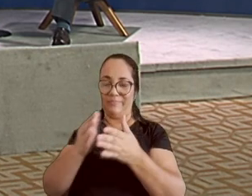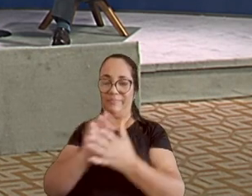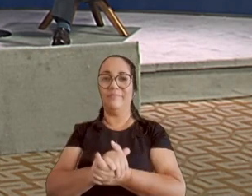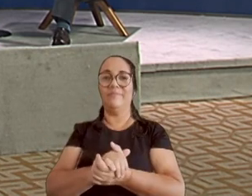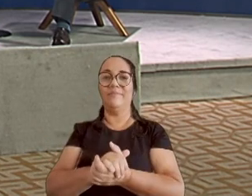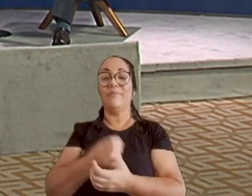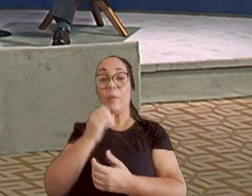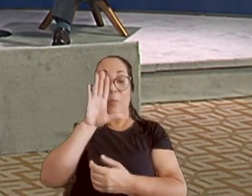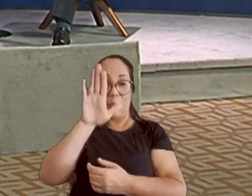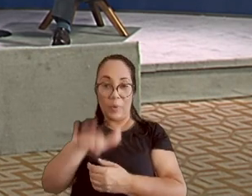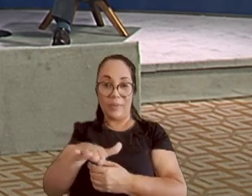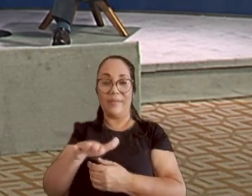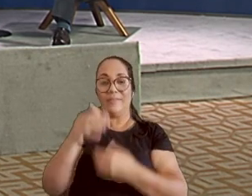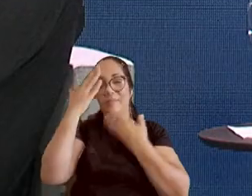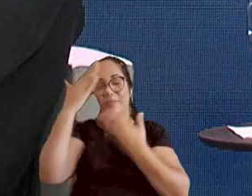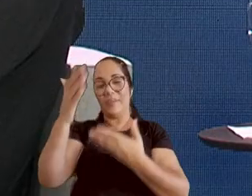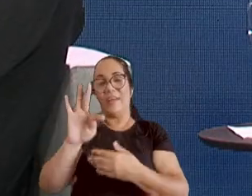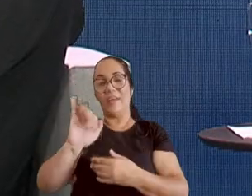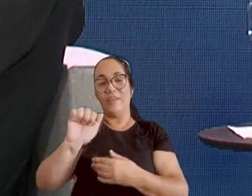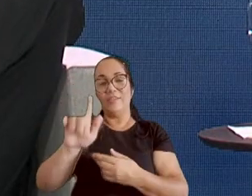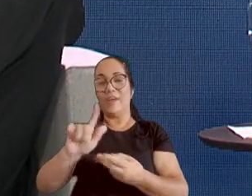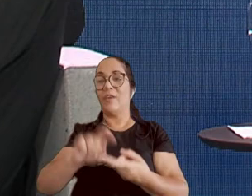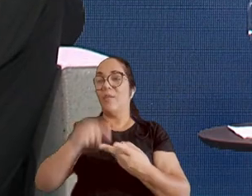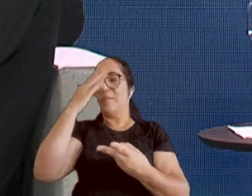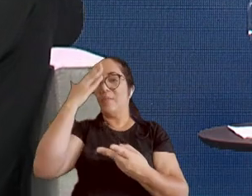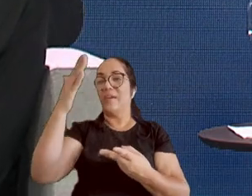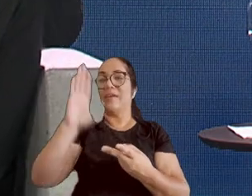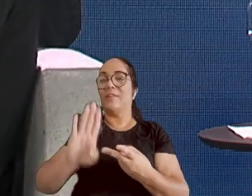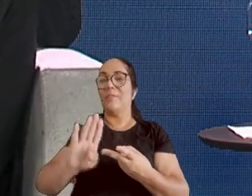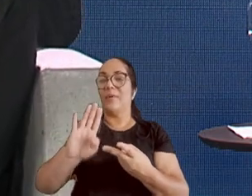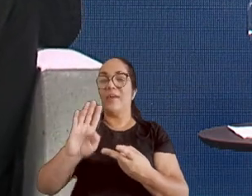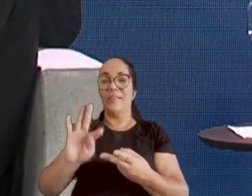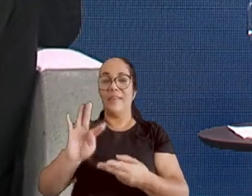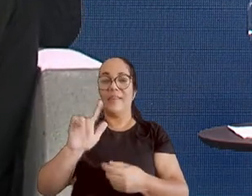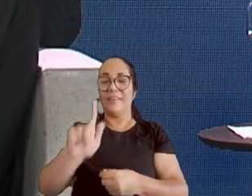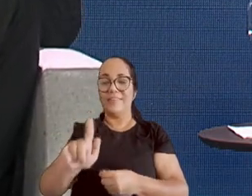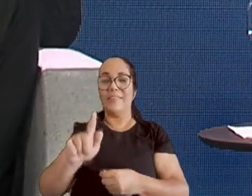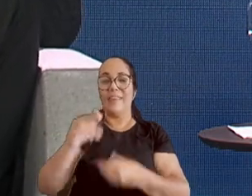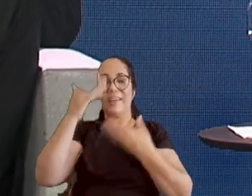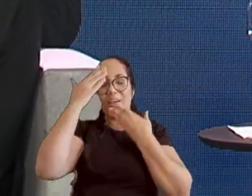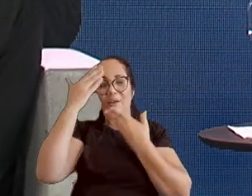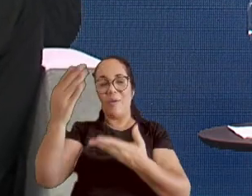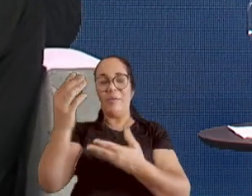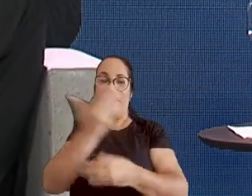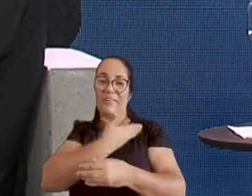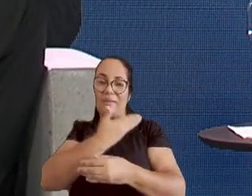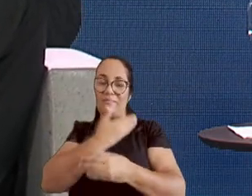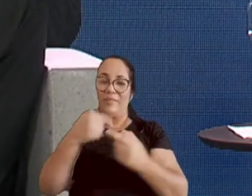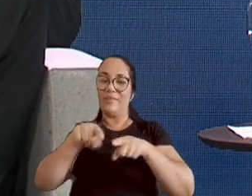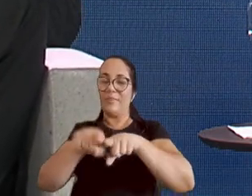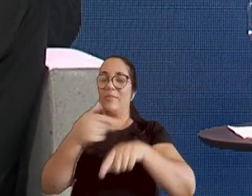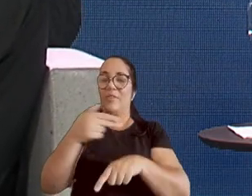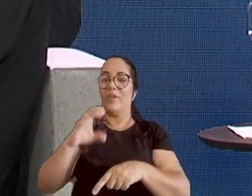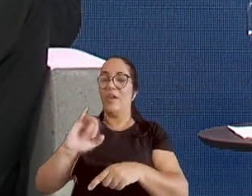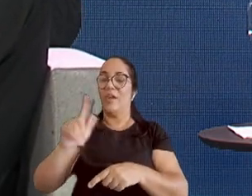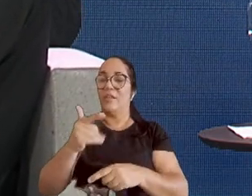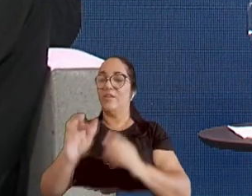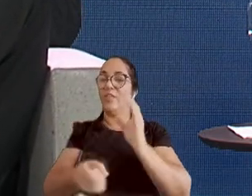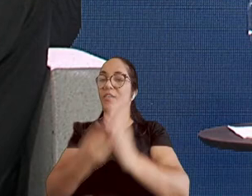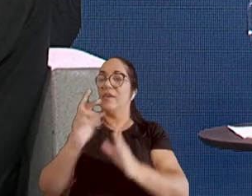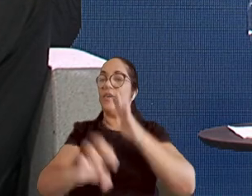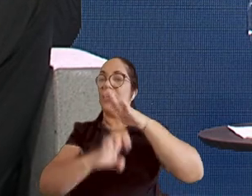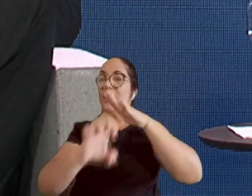obrigado Tiago obrigado BTG colegas painelistas aqui que já foi investimos há muito tempo meu nome é Chico sou fundador da aspvídeos